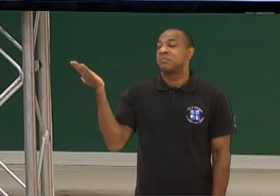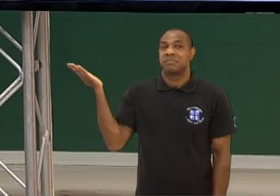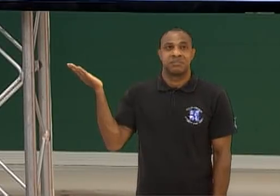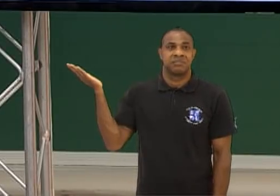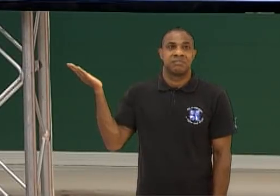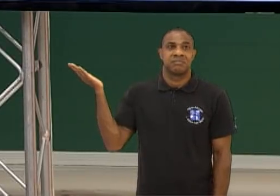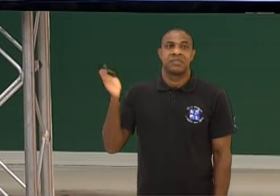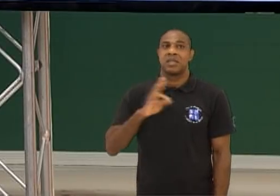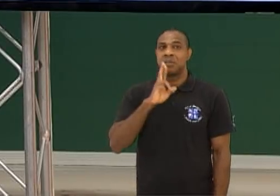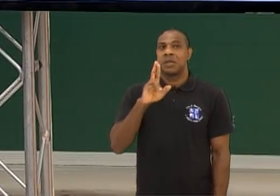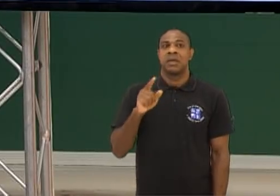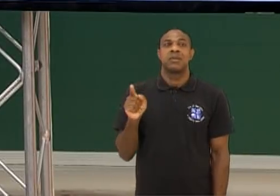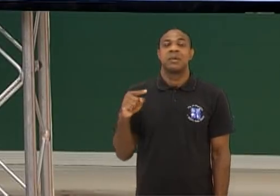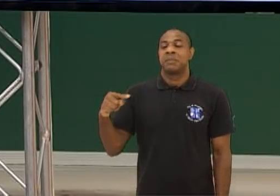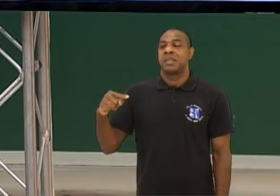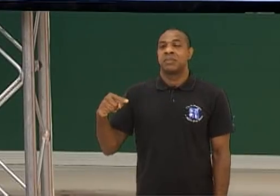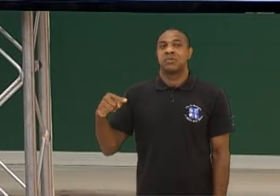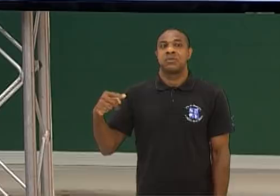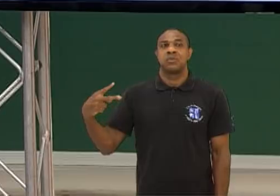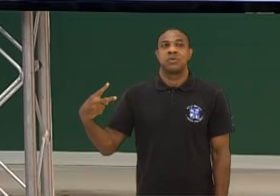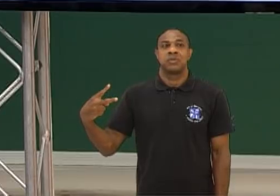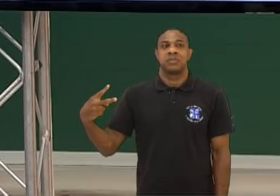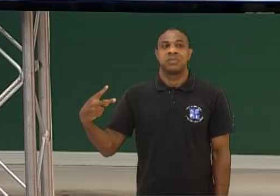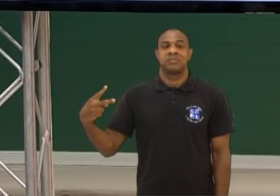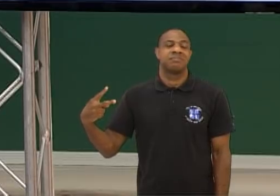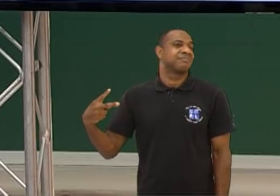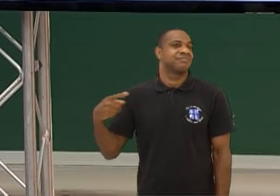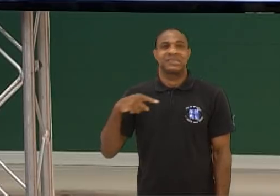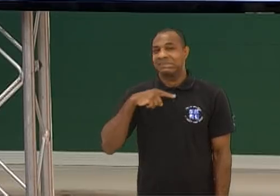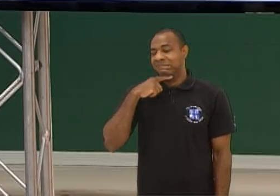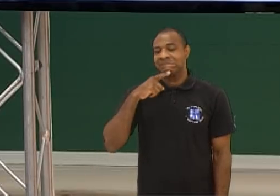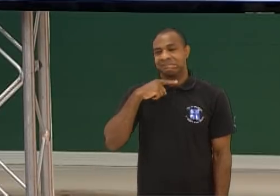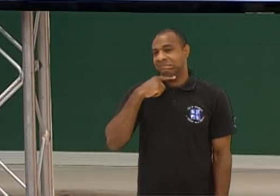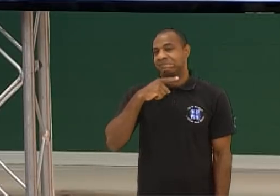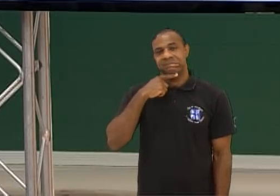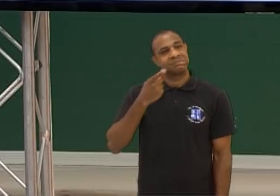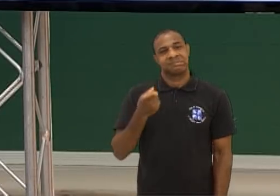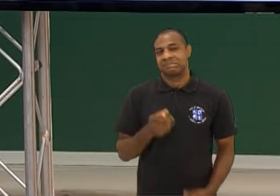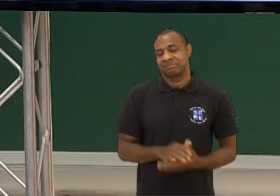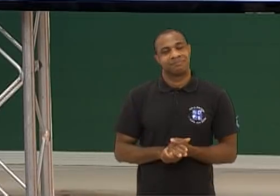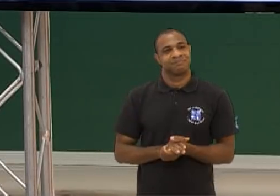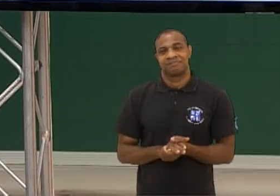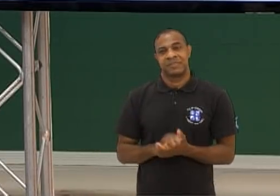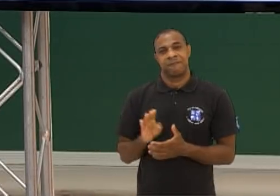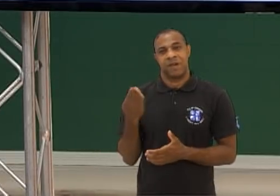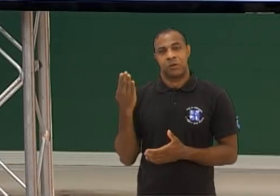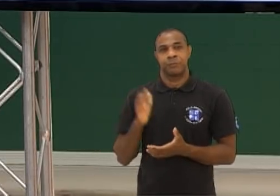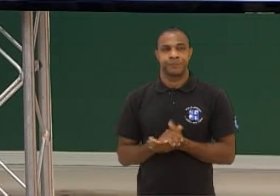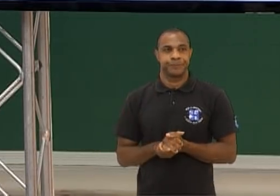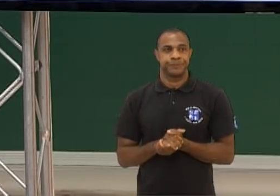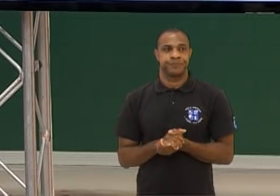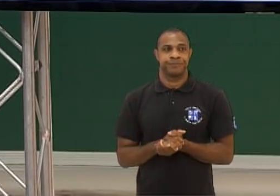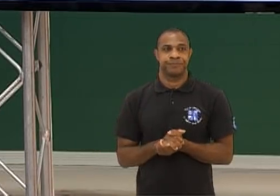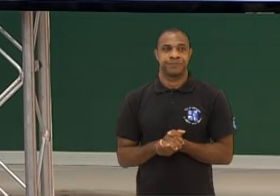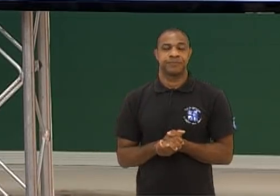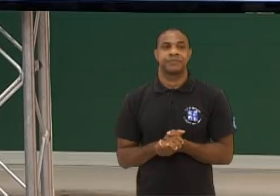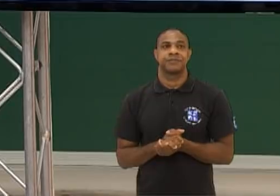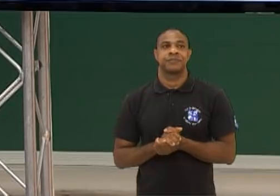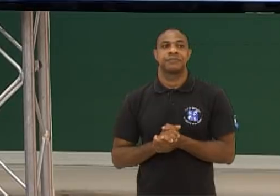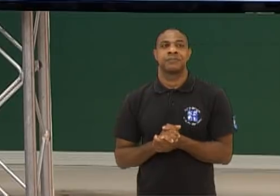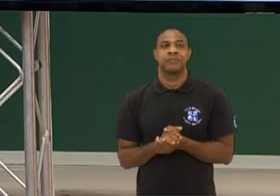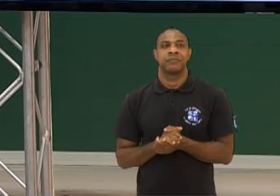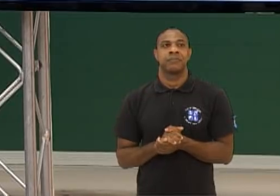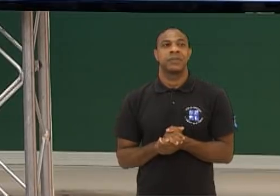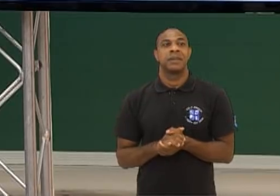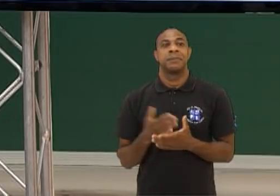3 deu menos 2. Menos 2 não é igual a menos 4. Então, é falso, né? A gente não fez, eu não fiz